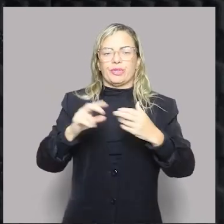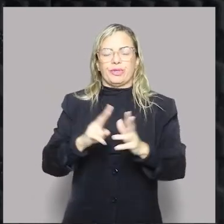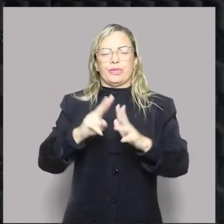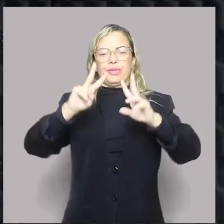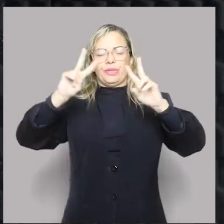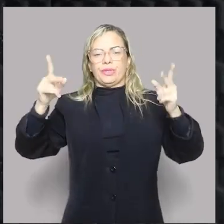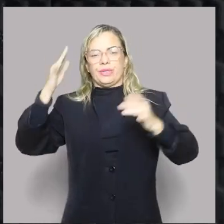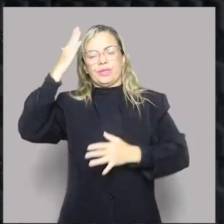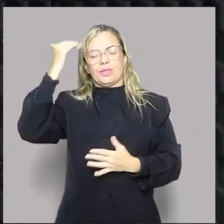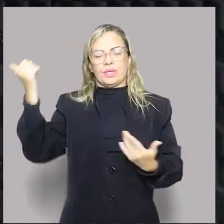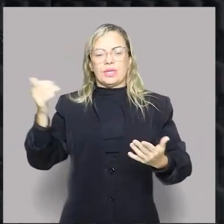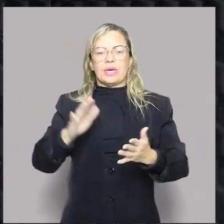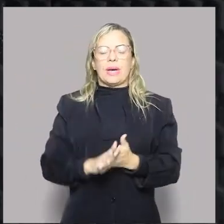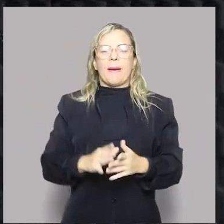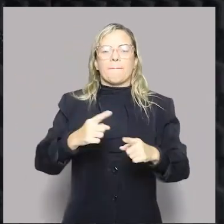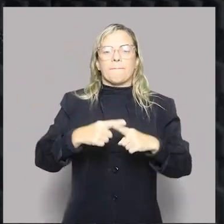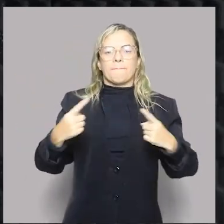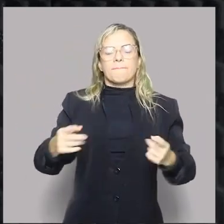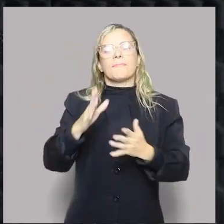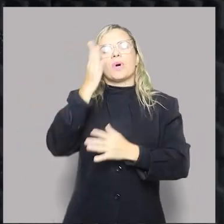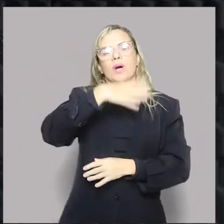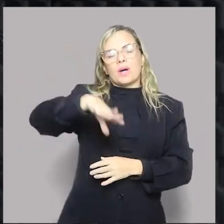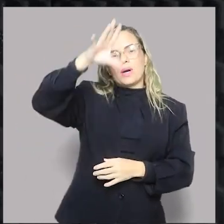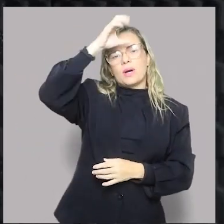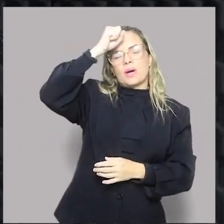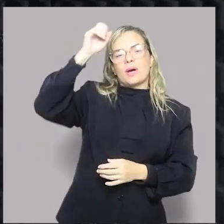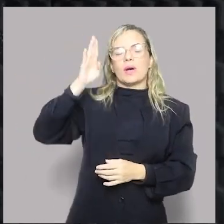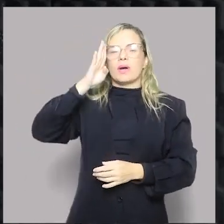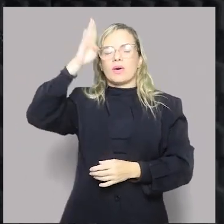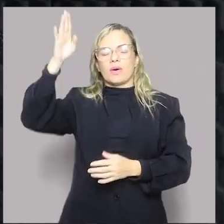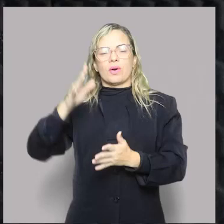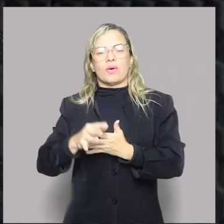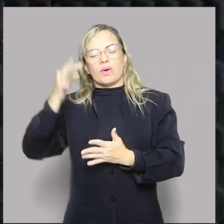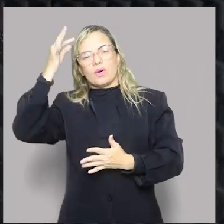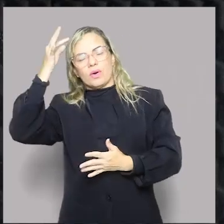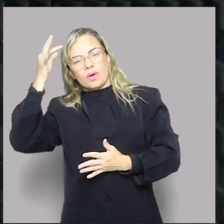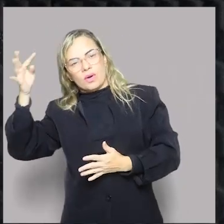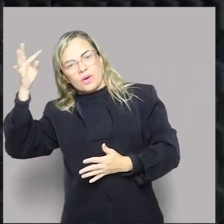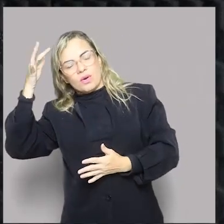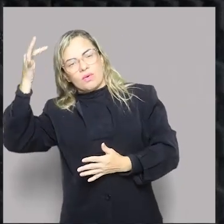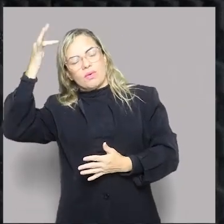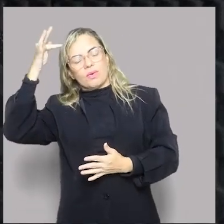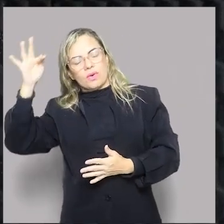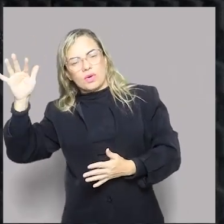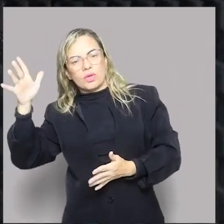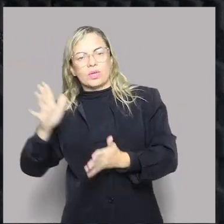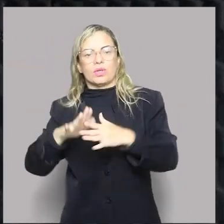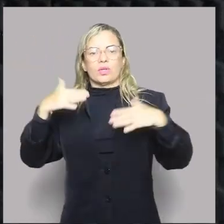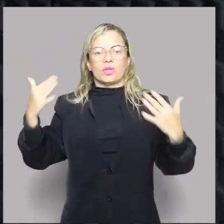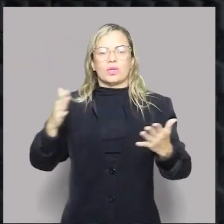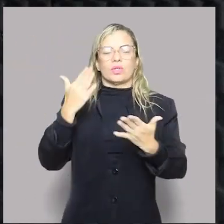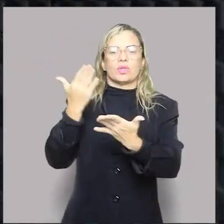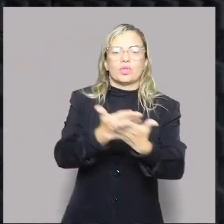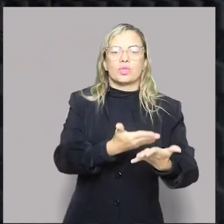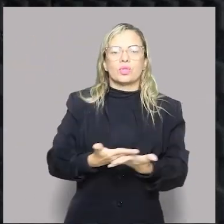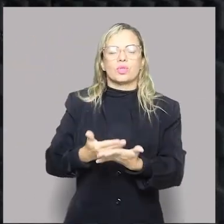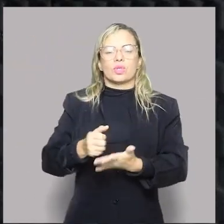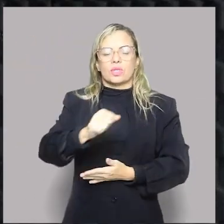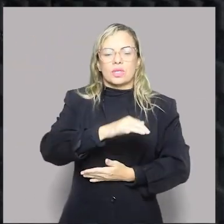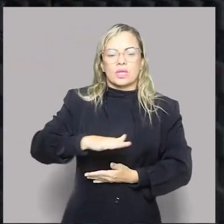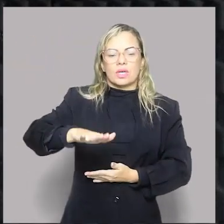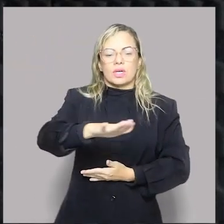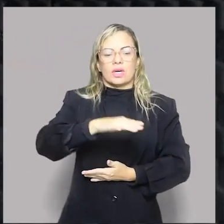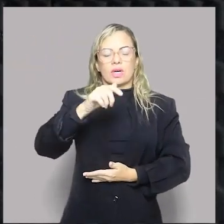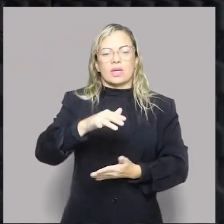a expertise naquele assunto, que já estudou sobre aquela situação e que precisa ali se encaixar com o que você está